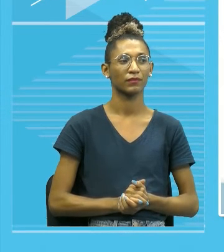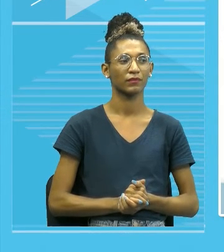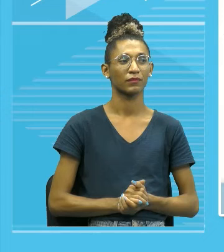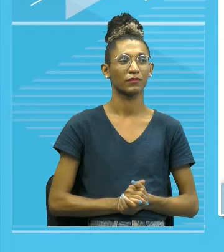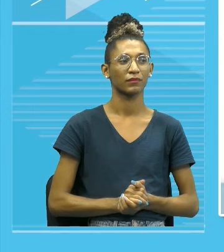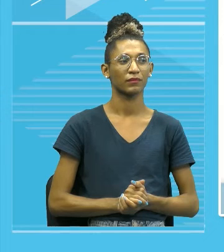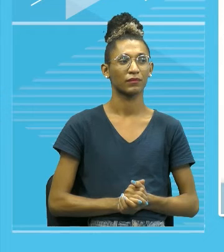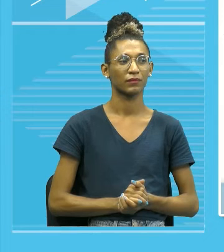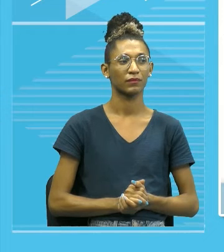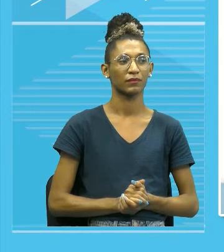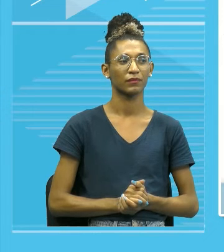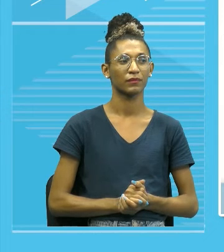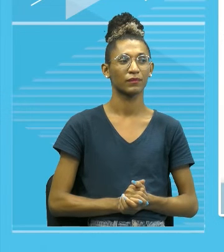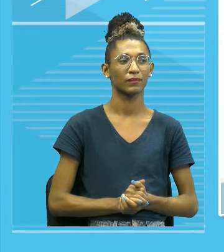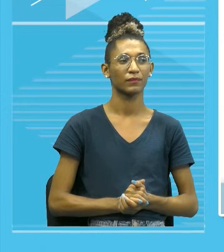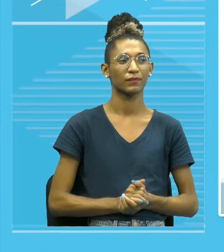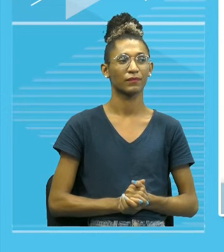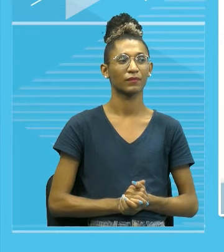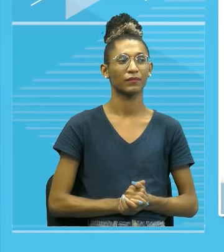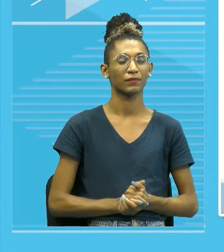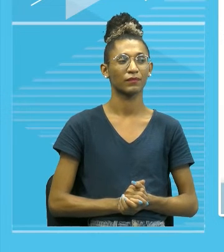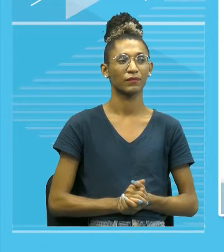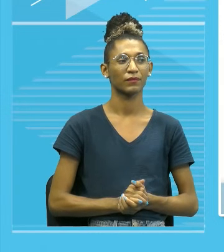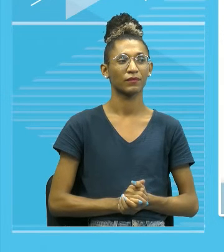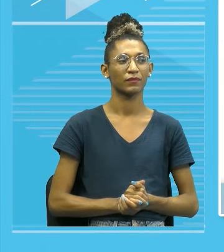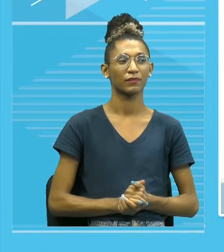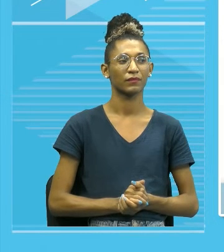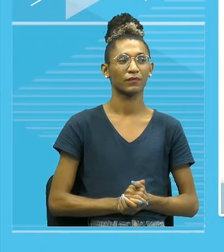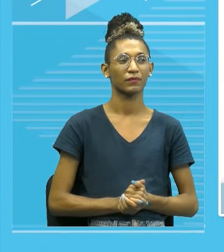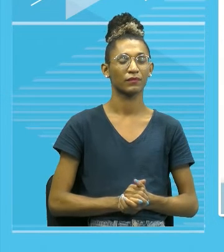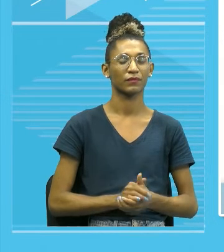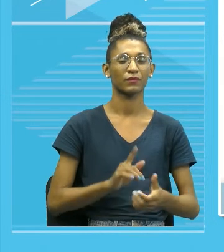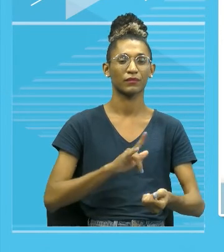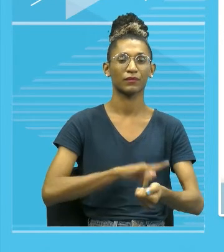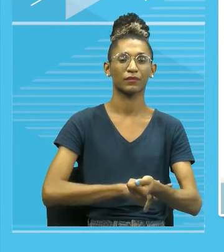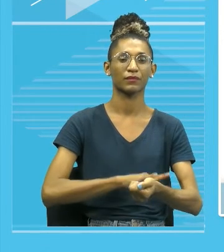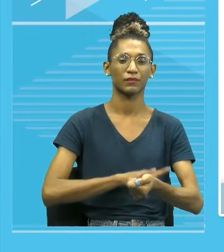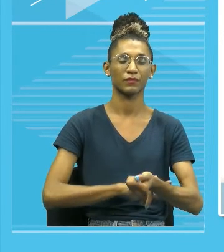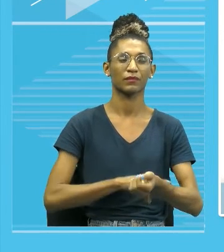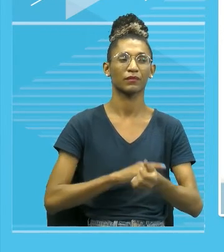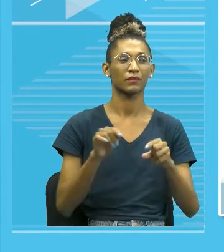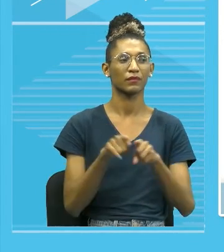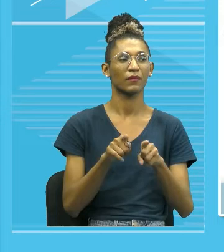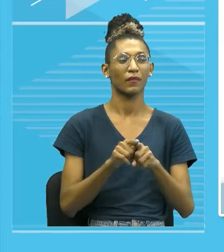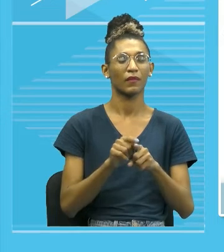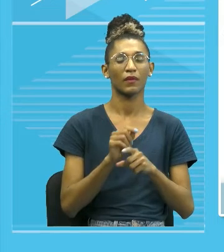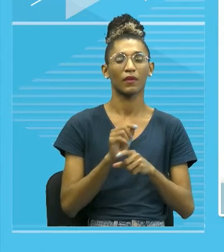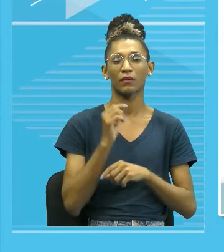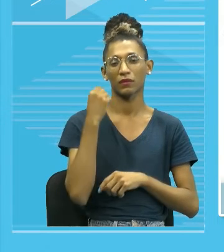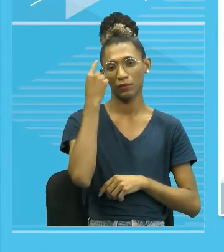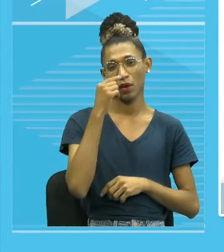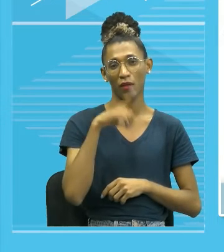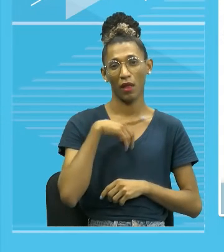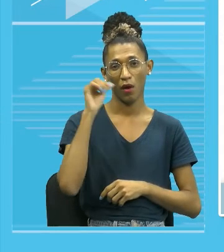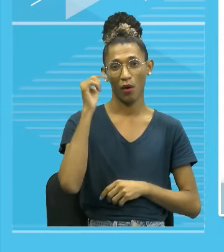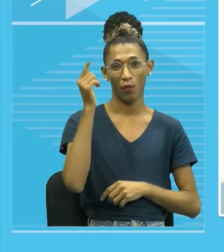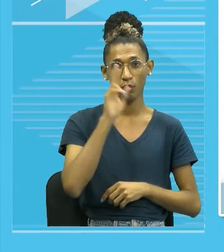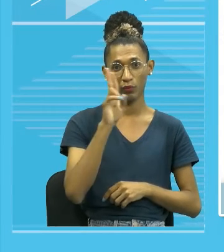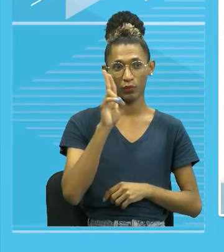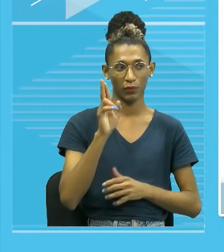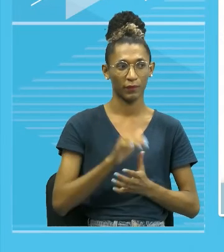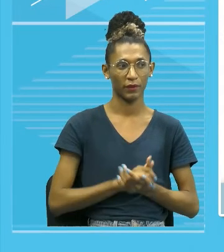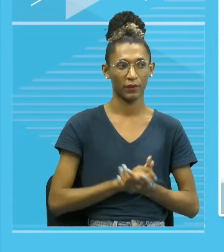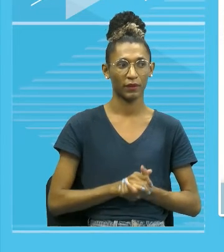e a seu delós ticos banheiro que também pode ser chamado em espanhol Vou colocar aqui ó